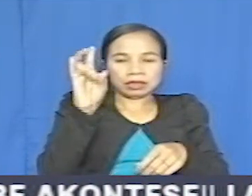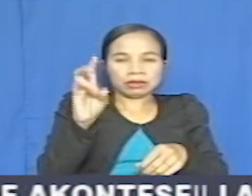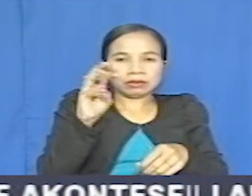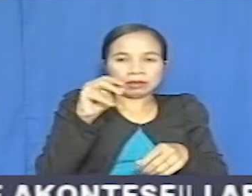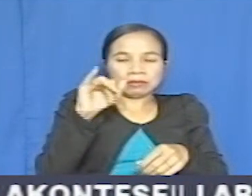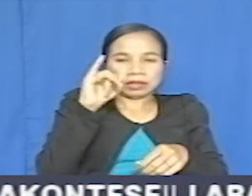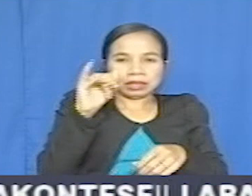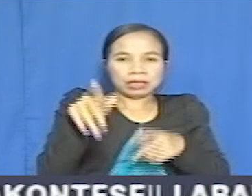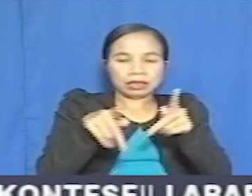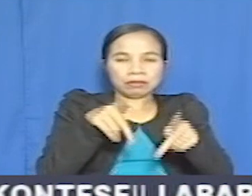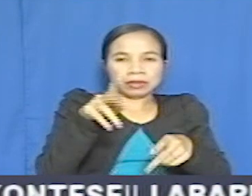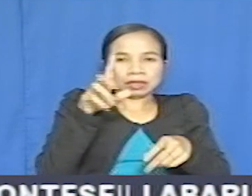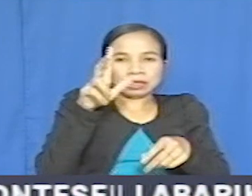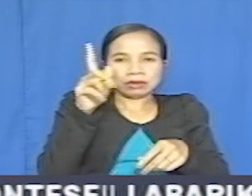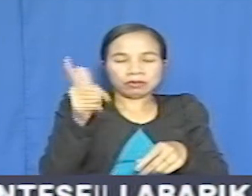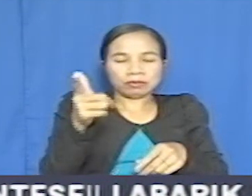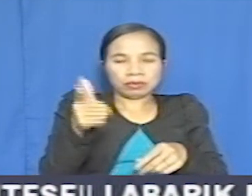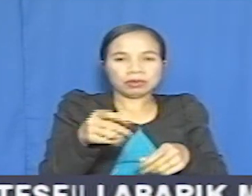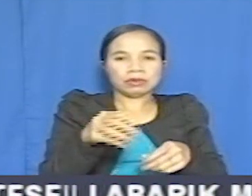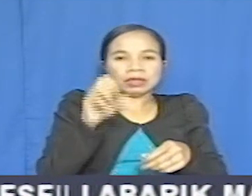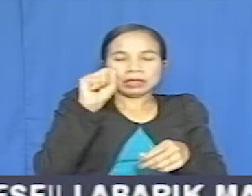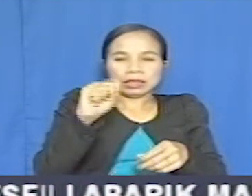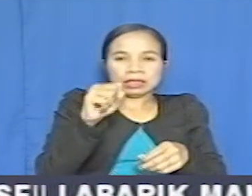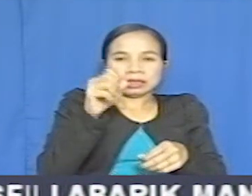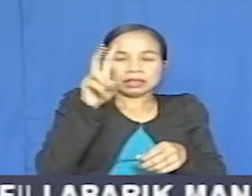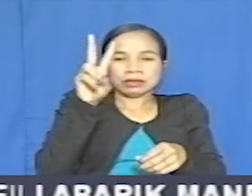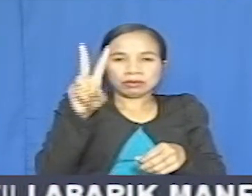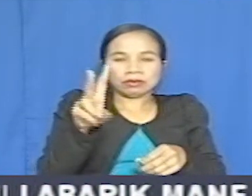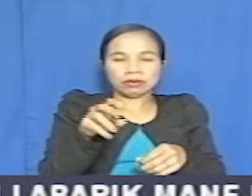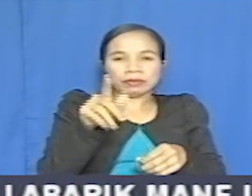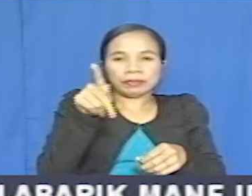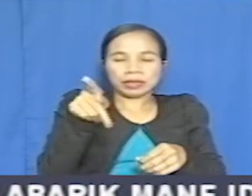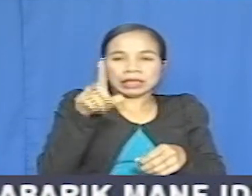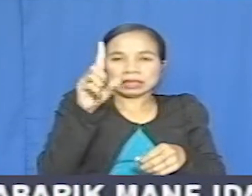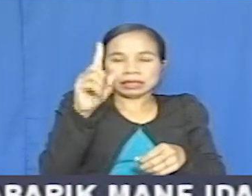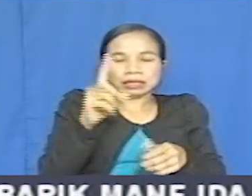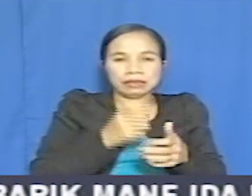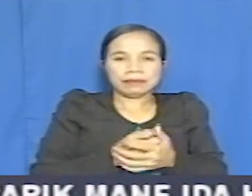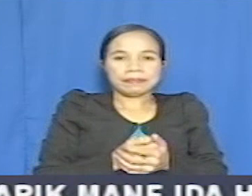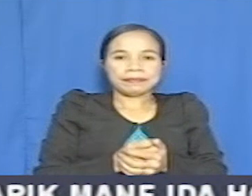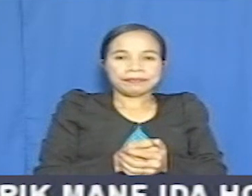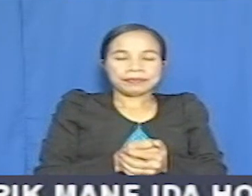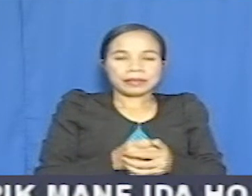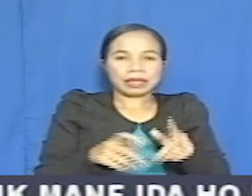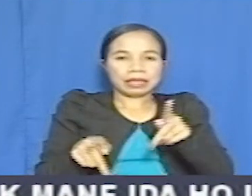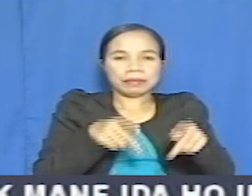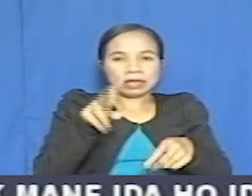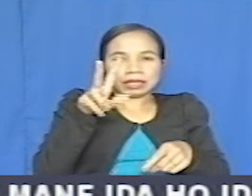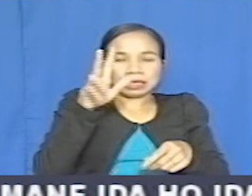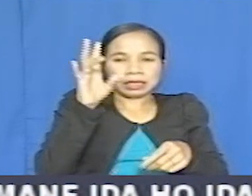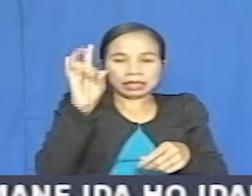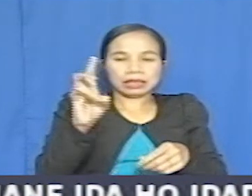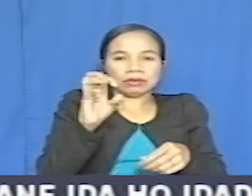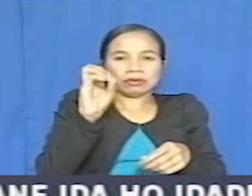iha medicina interna na Ruanulu, cirurgia na rua, no pediatria na Ida. Na Hitu iha